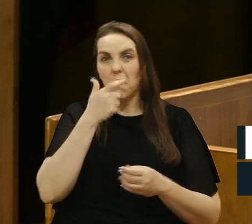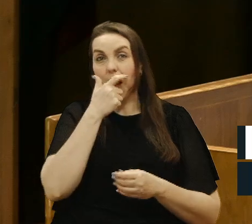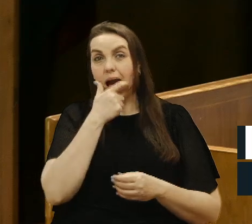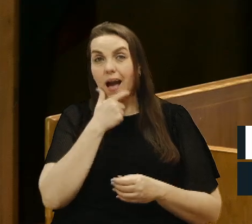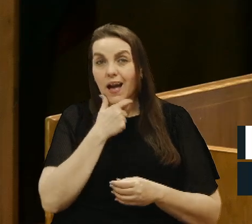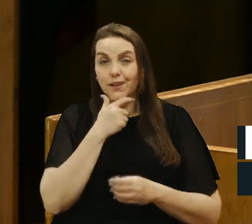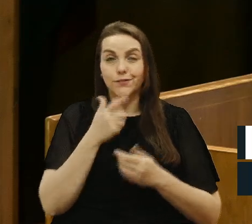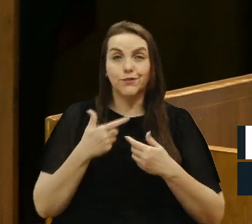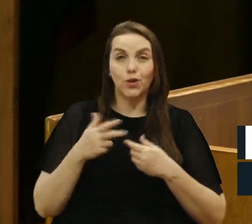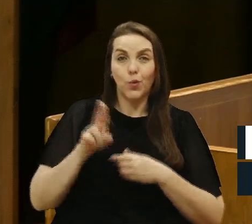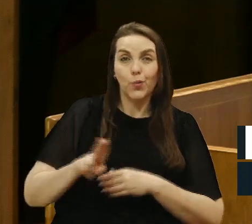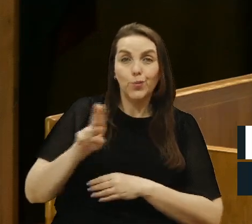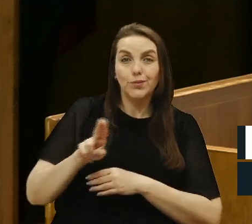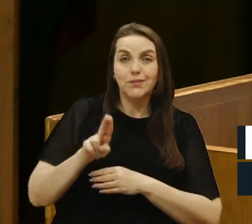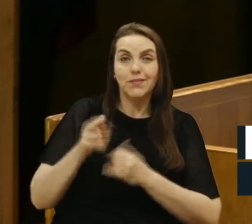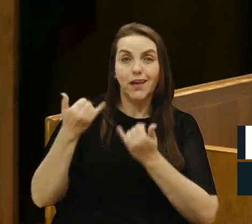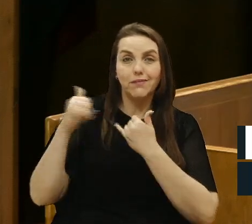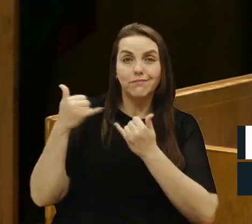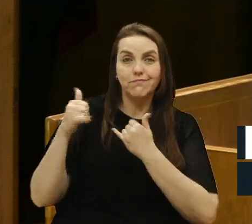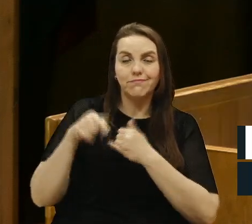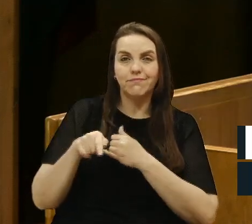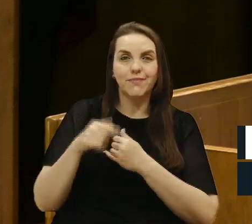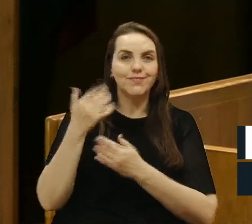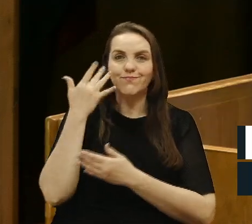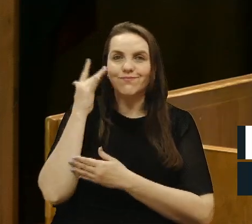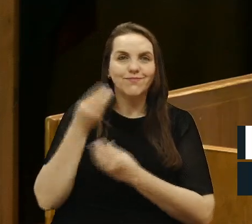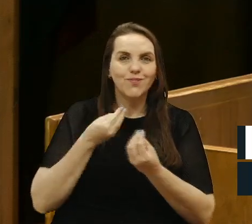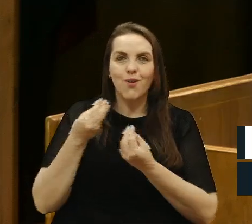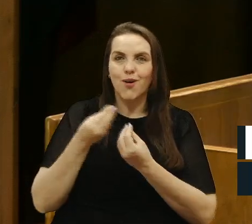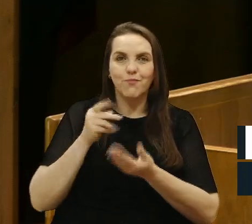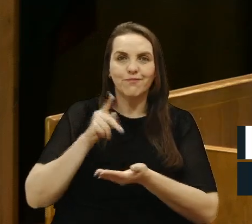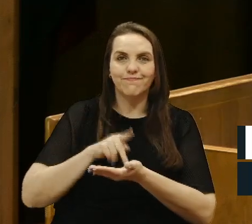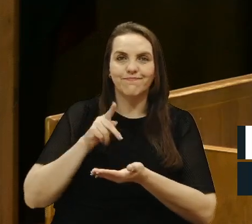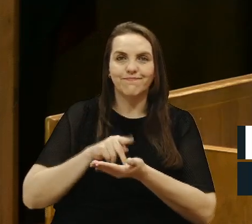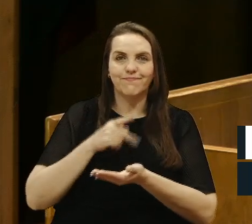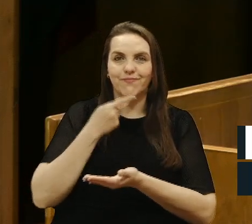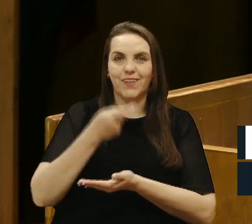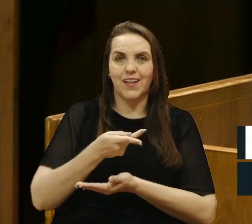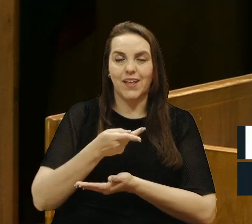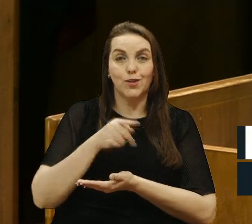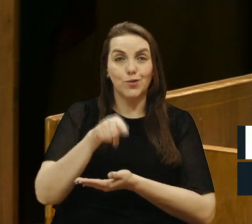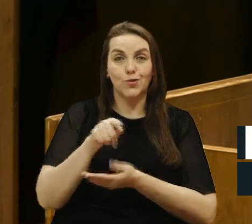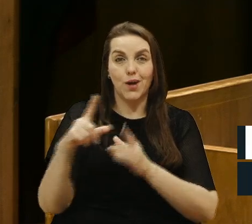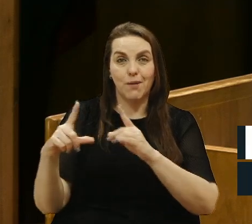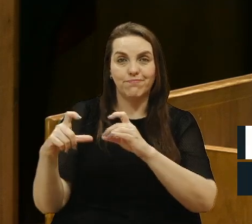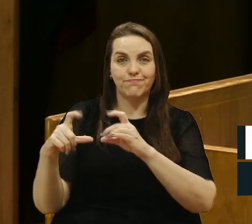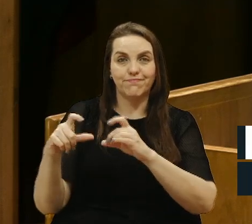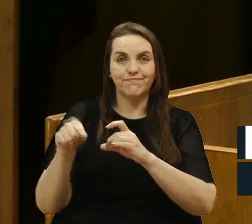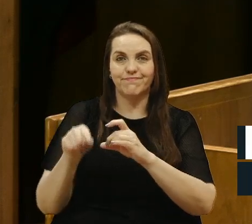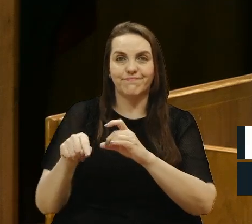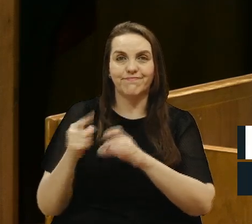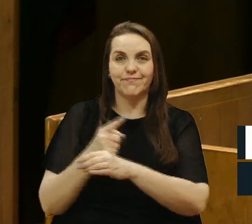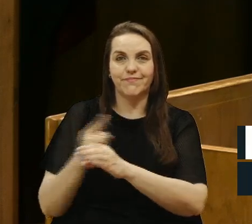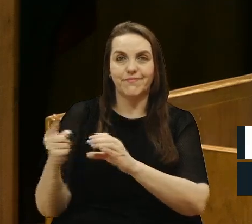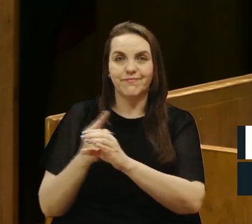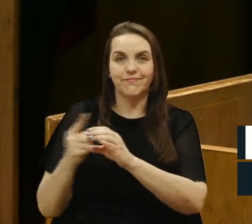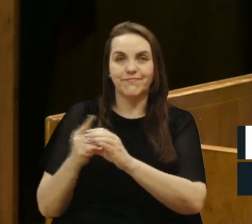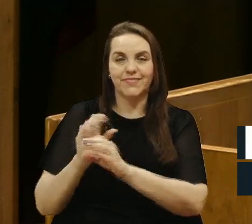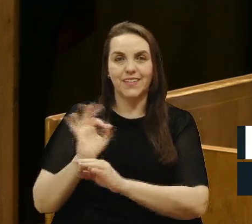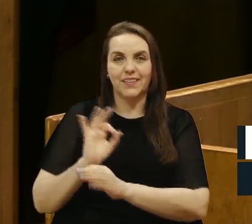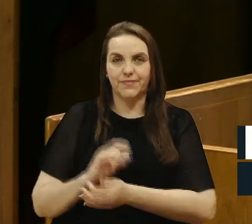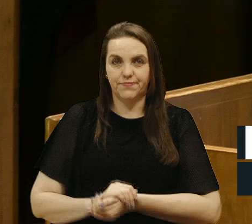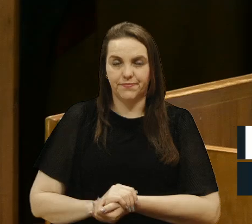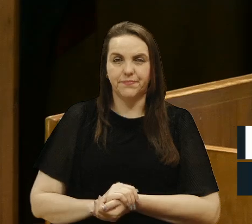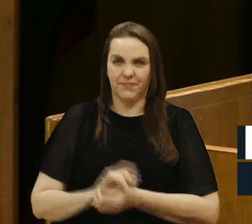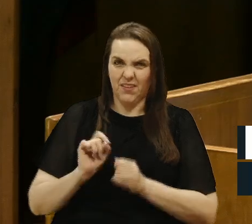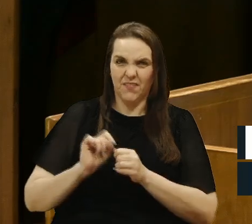tanto. Na realidade, você não tem como dizer se você gastou ou não, porque você não marcou os números do medidor. Então, faça isso daqui